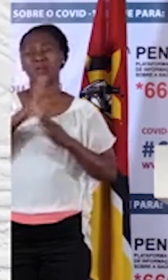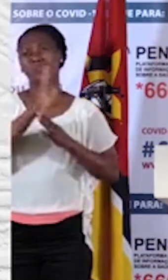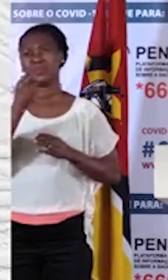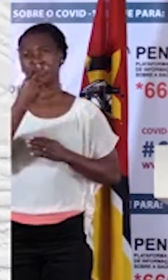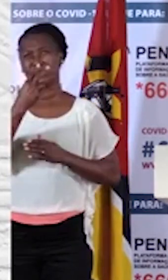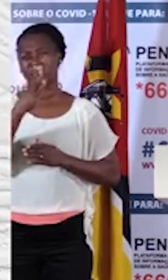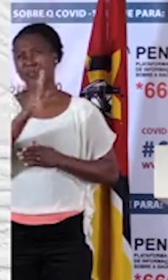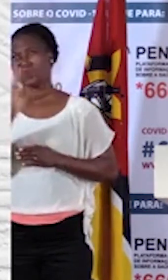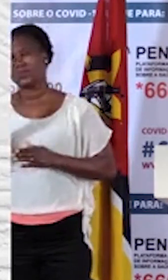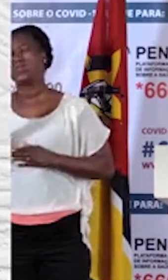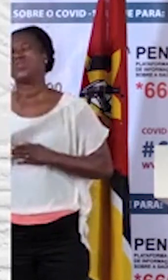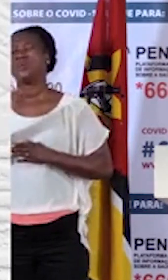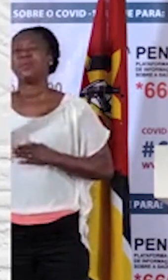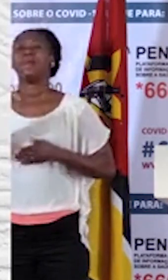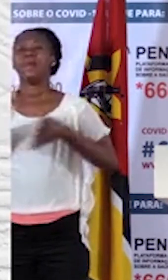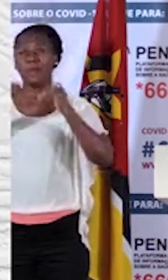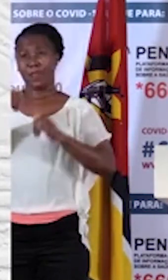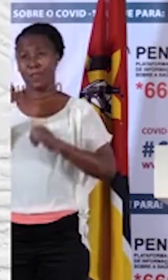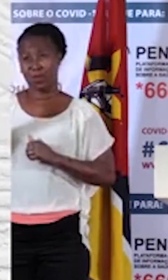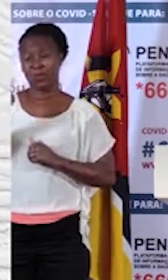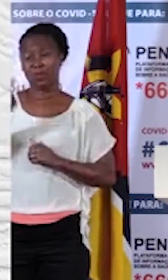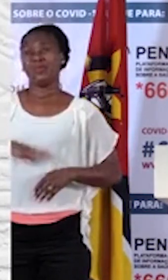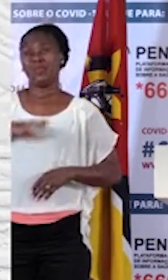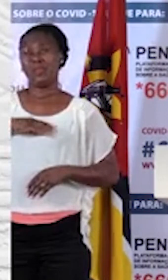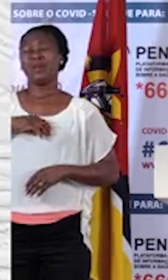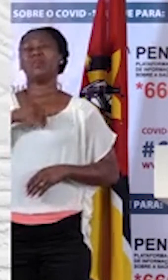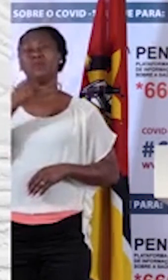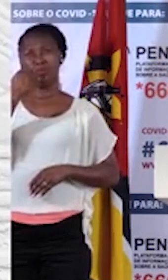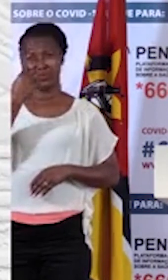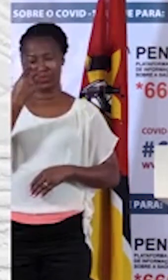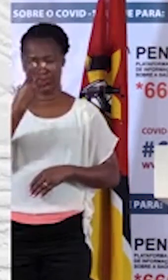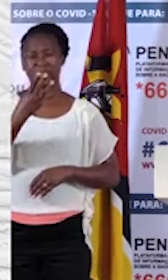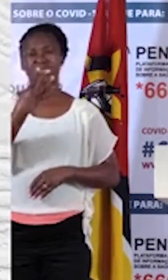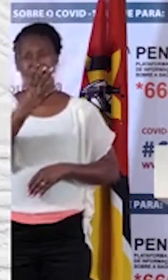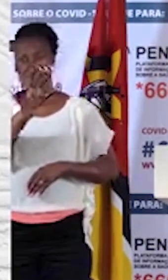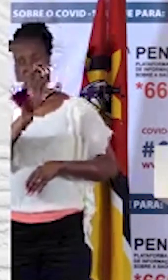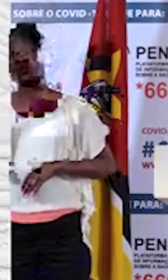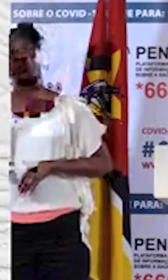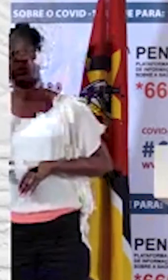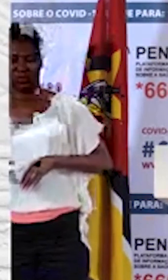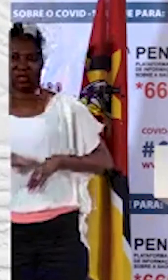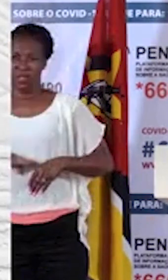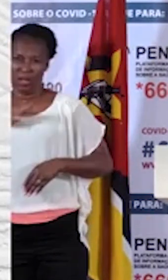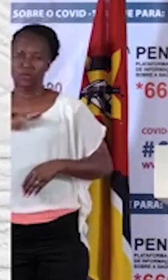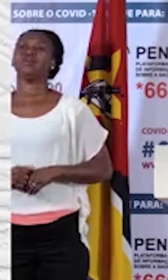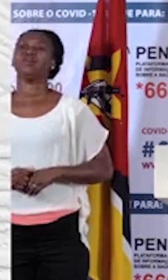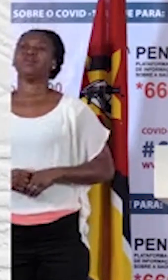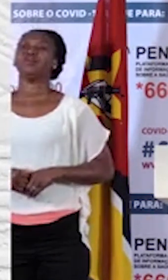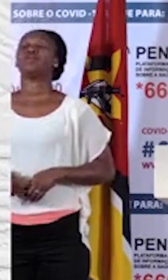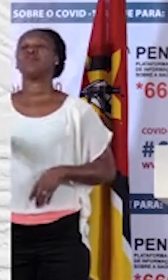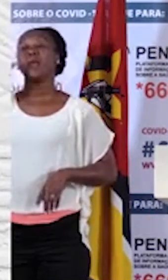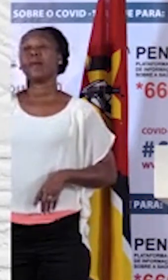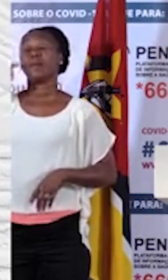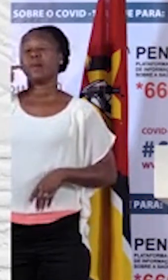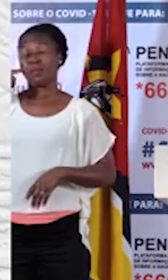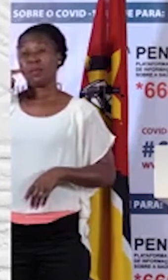na faixa etária de 35 a 44 anos de idade. 2 dos casos positivos da cidade de Pemba resultaram